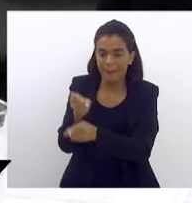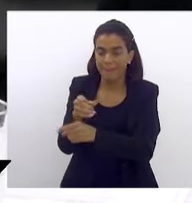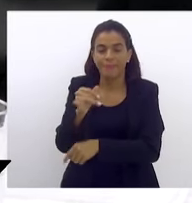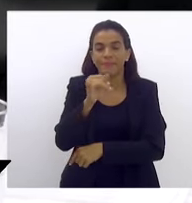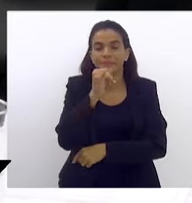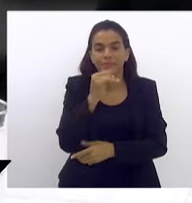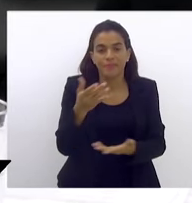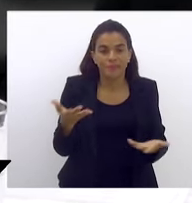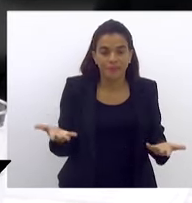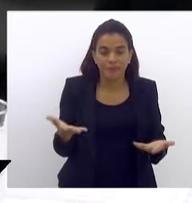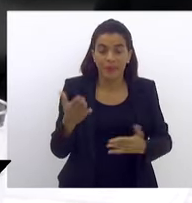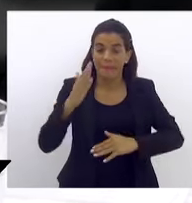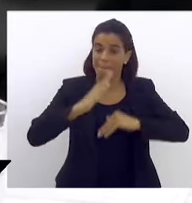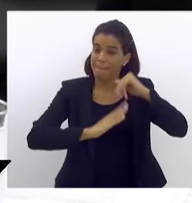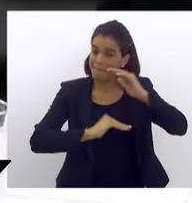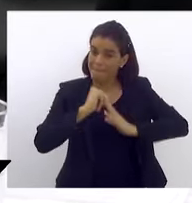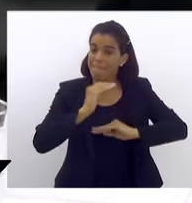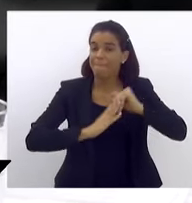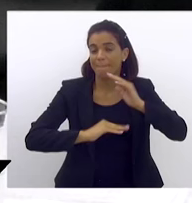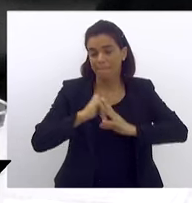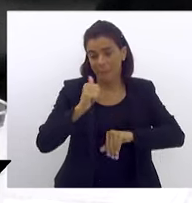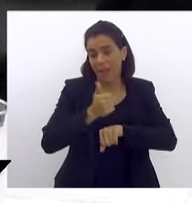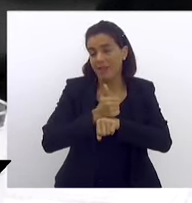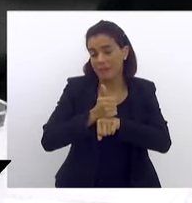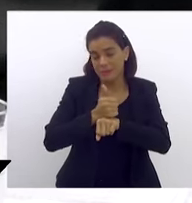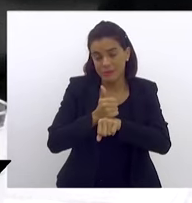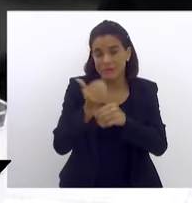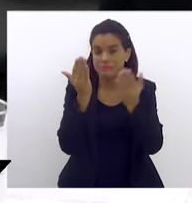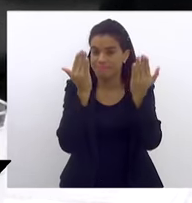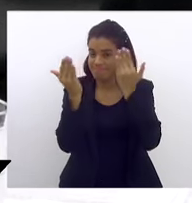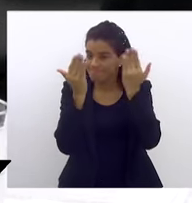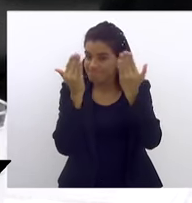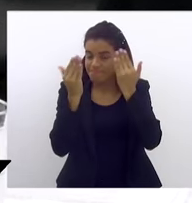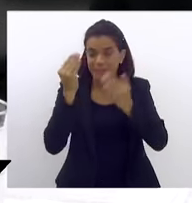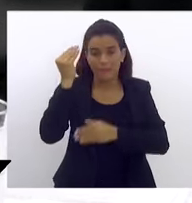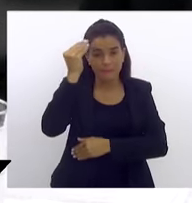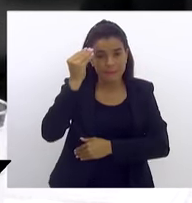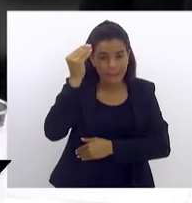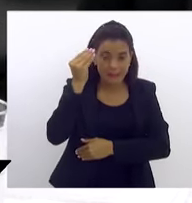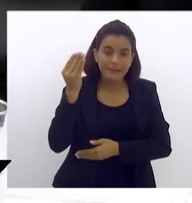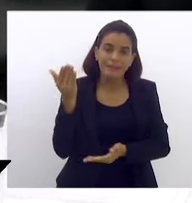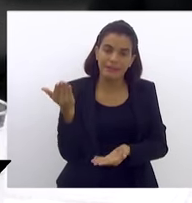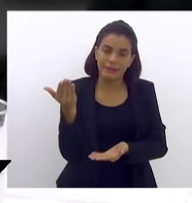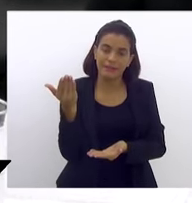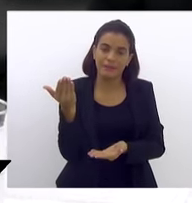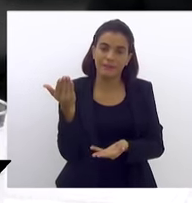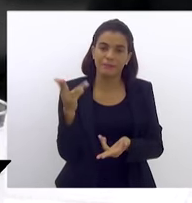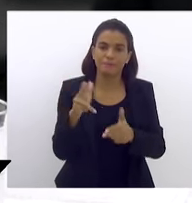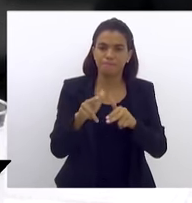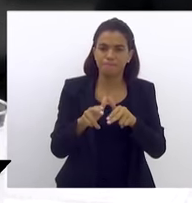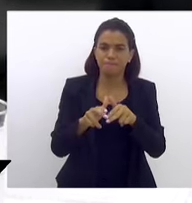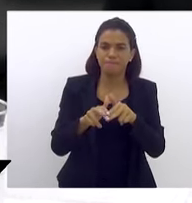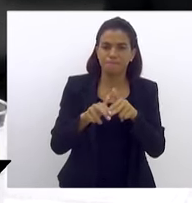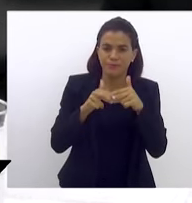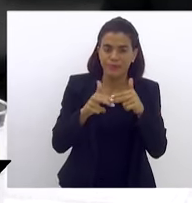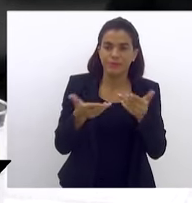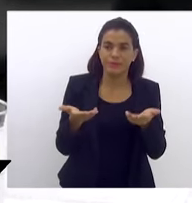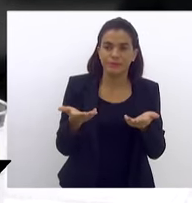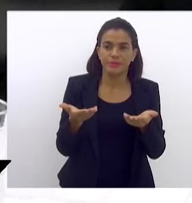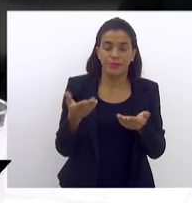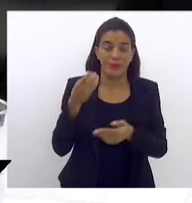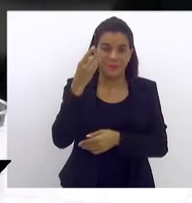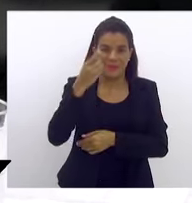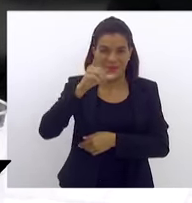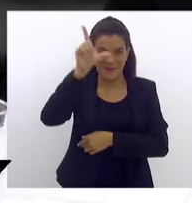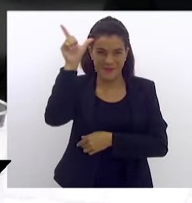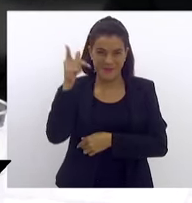eh práticas profissionais da psicologia da psiquiatria Então se já que o Deputado Luiz